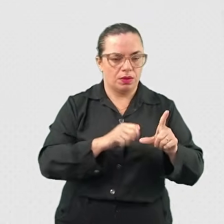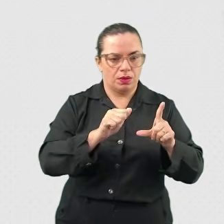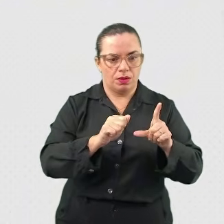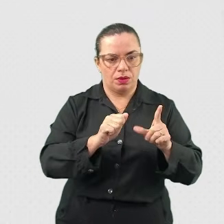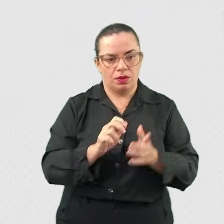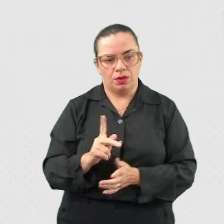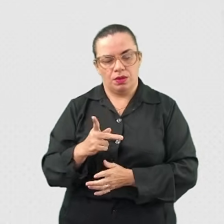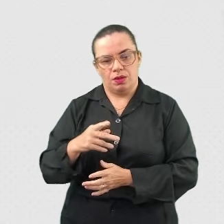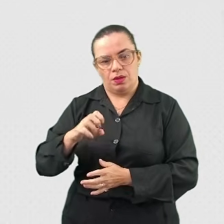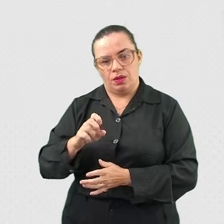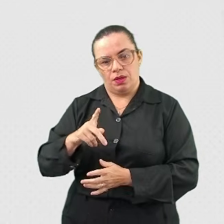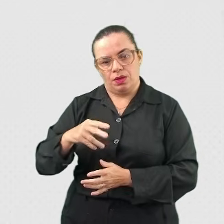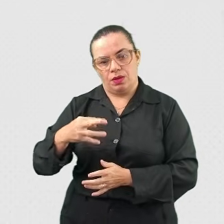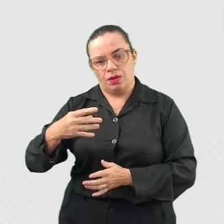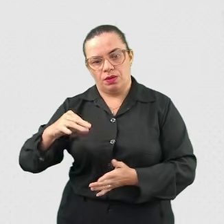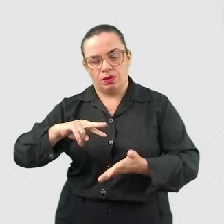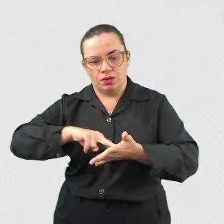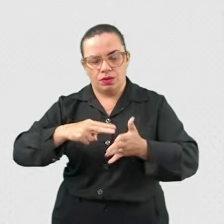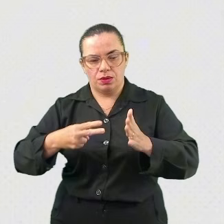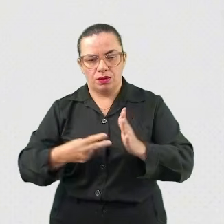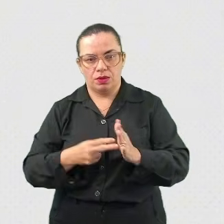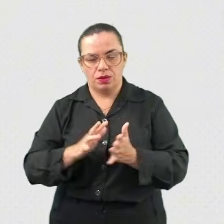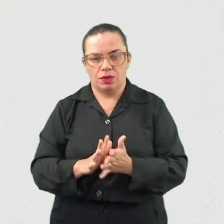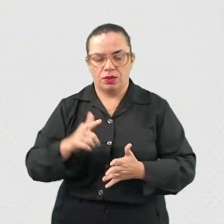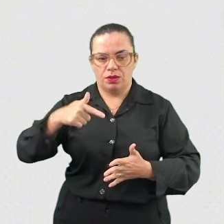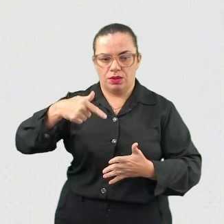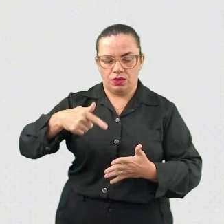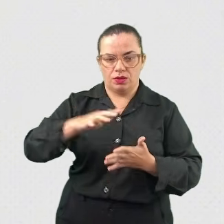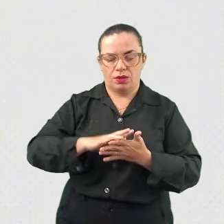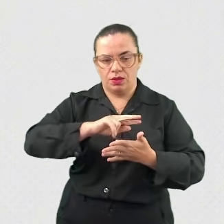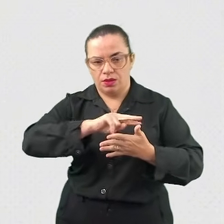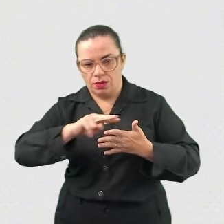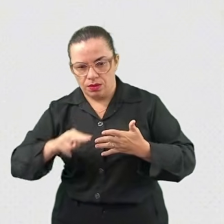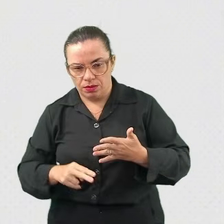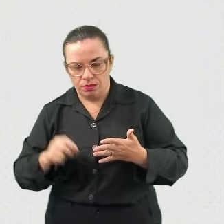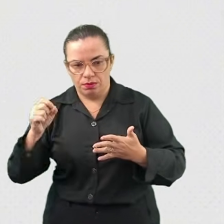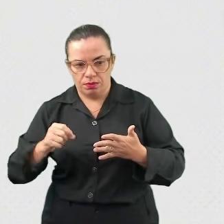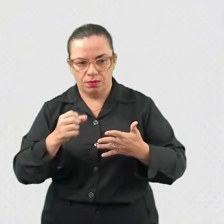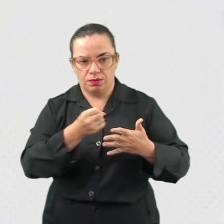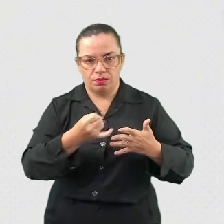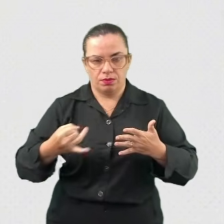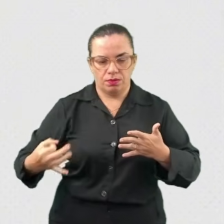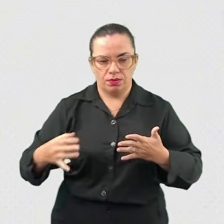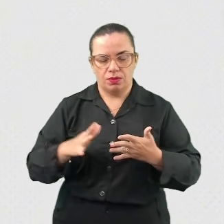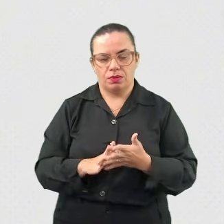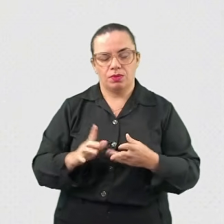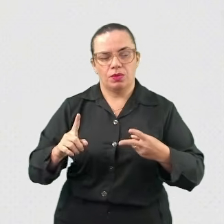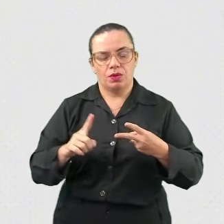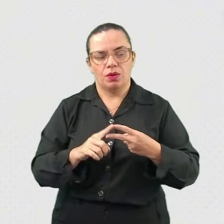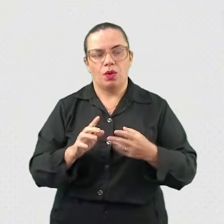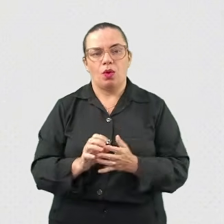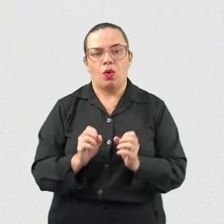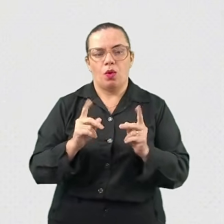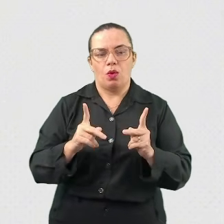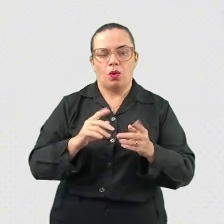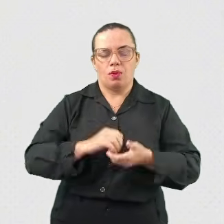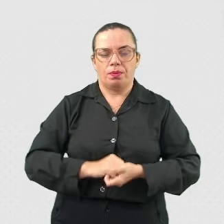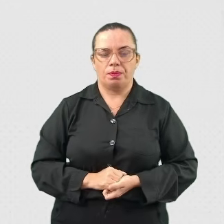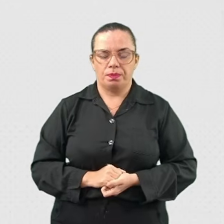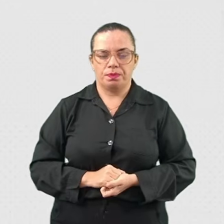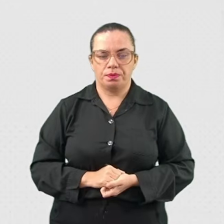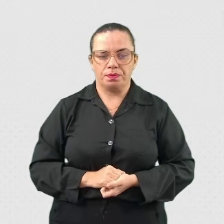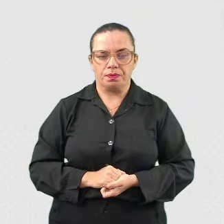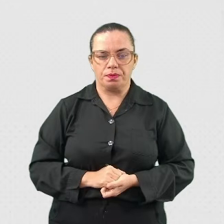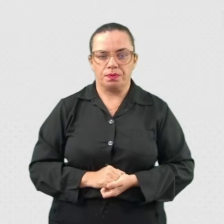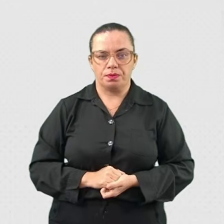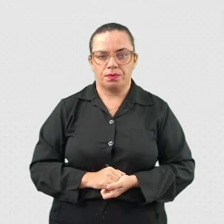significa 7, né? Então quer dizer que o polígono tem 7 lados, tá? Então a fórmula é soma dos